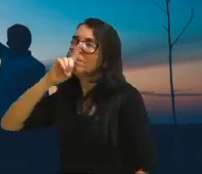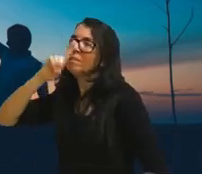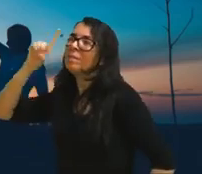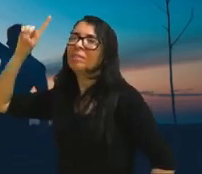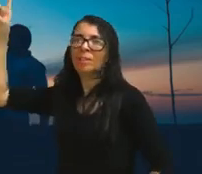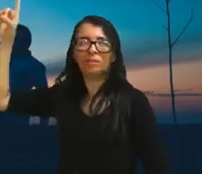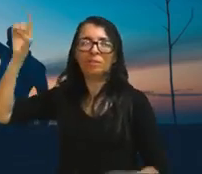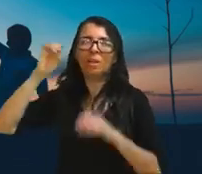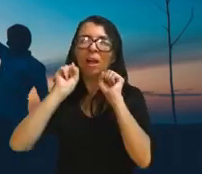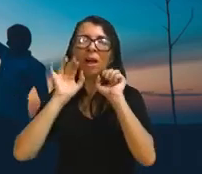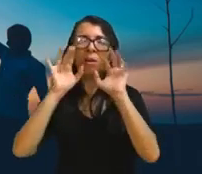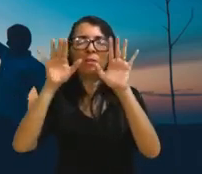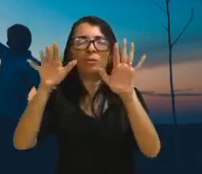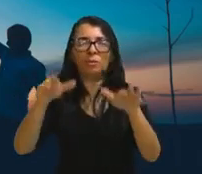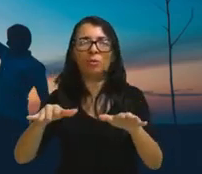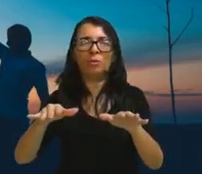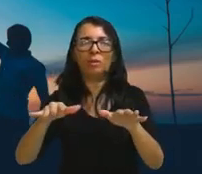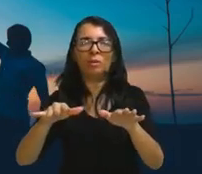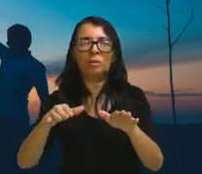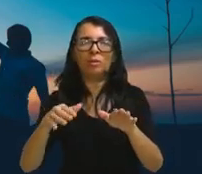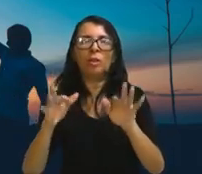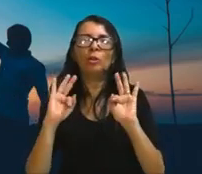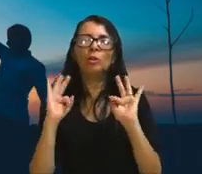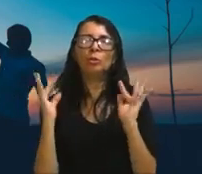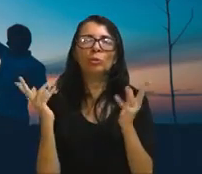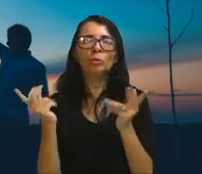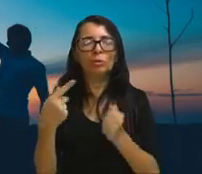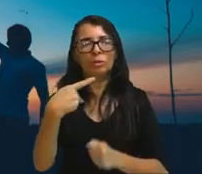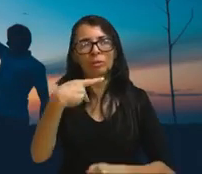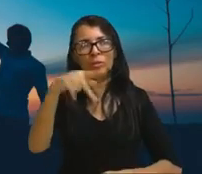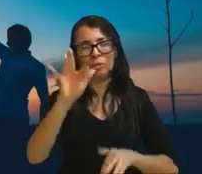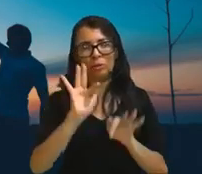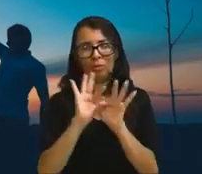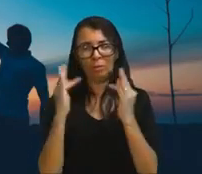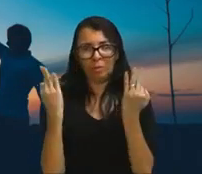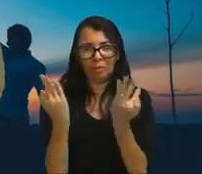esposa. Em nome de Jesus. Vamos orar nesse momento?